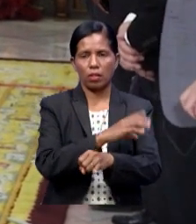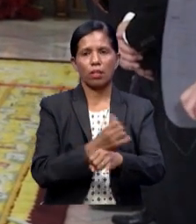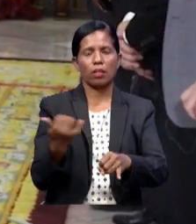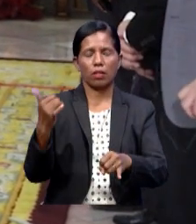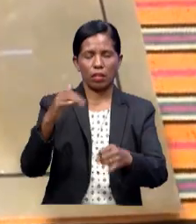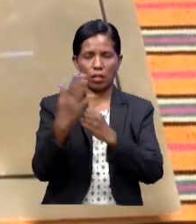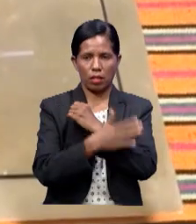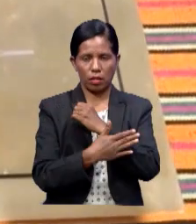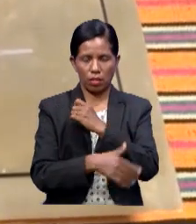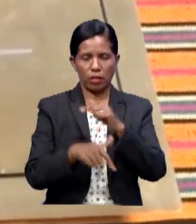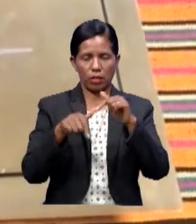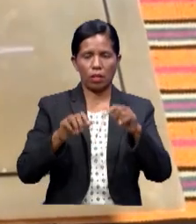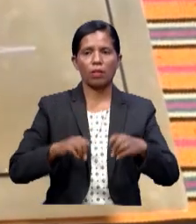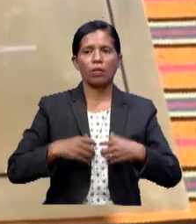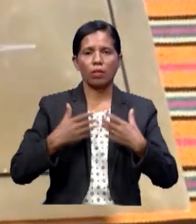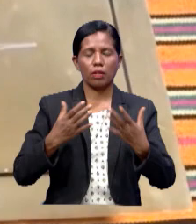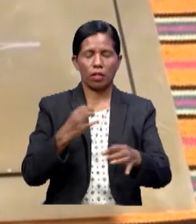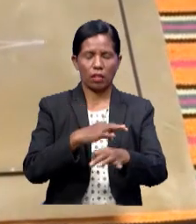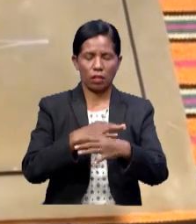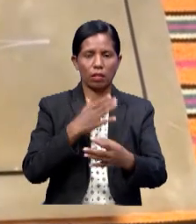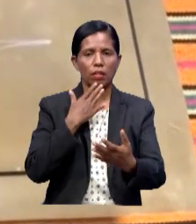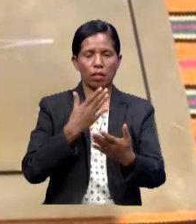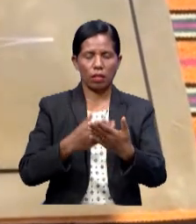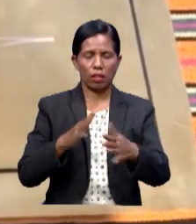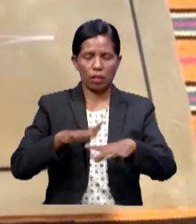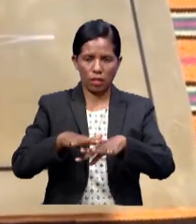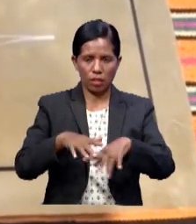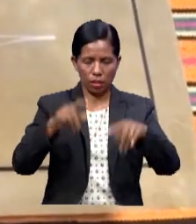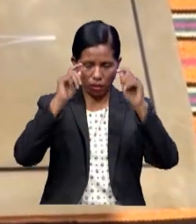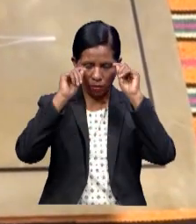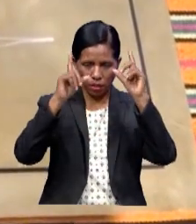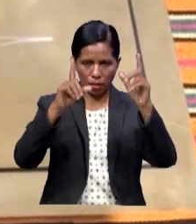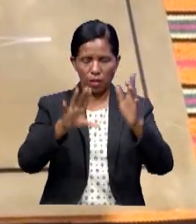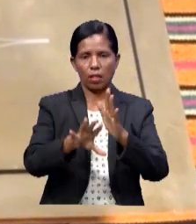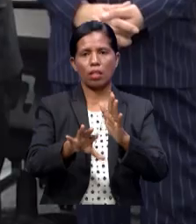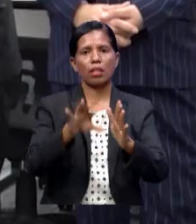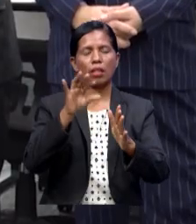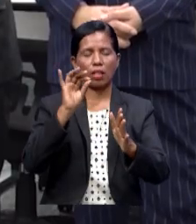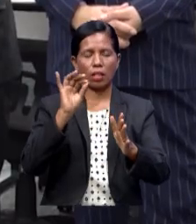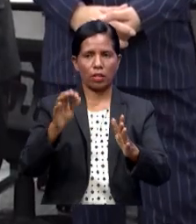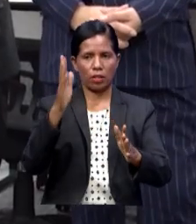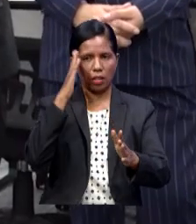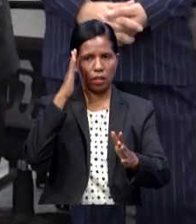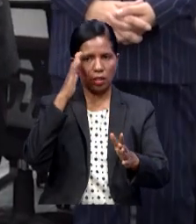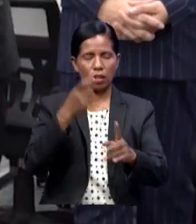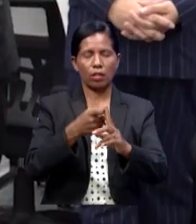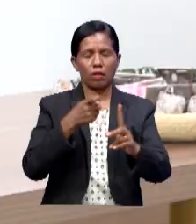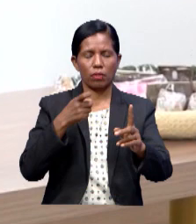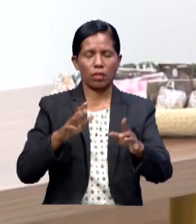iha railaran, oinsa atau hadiah kualidade Tais Timor-Leste, nebe hetan ona konyesimentu hanesan